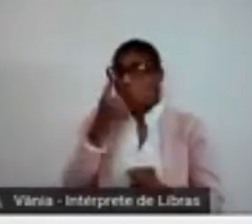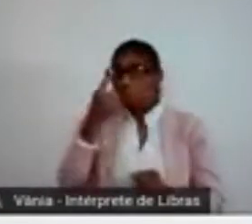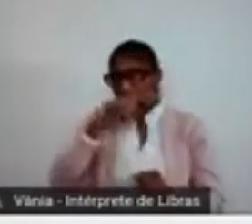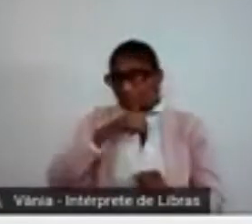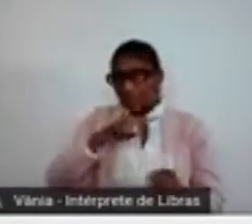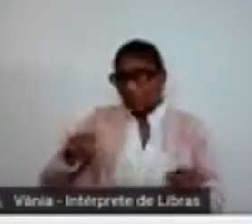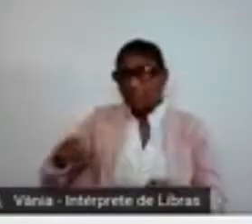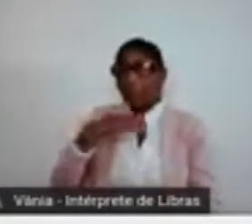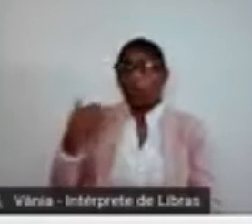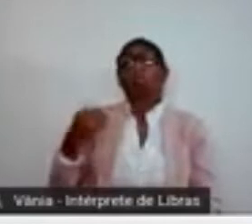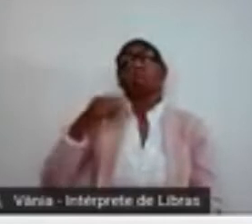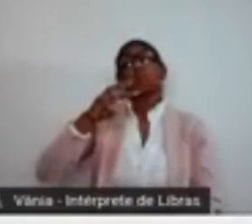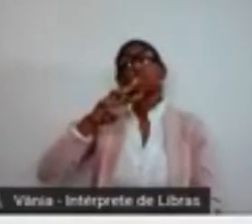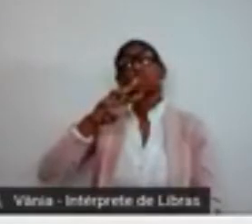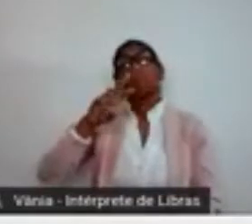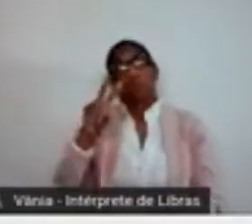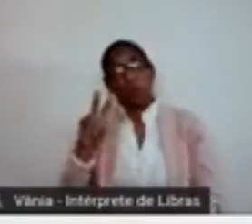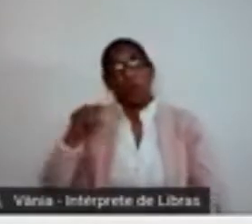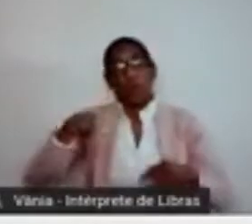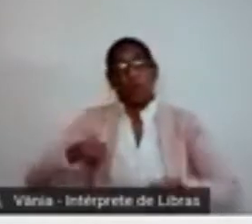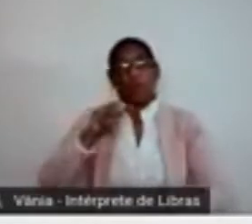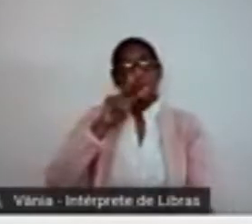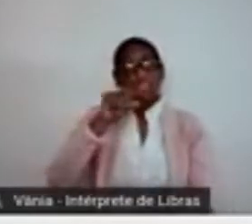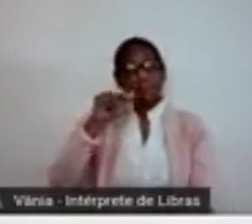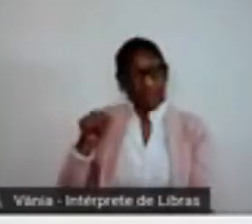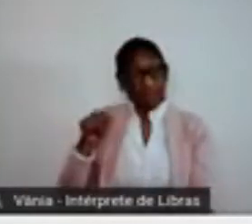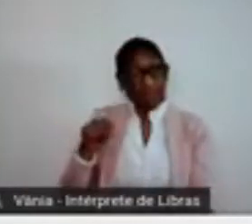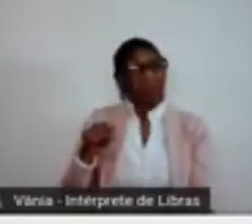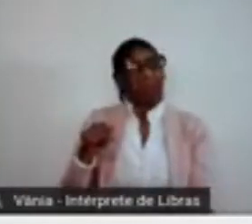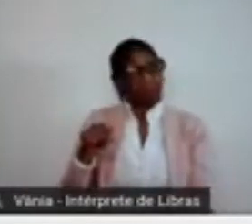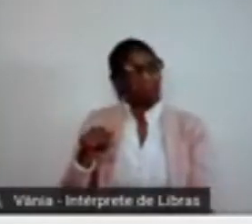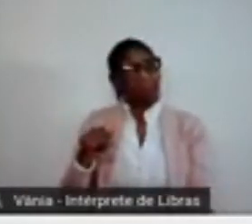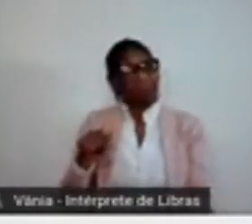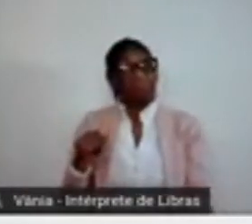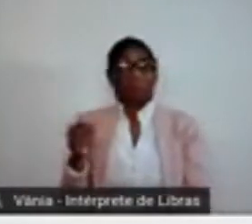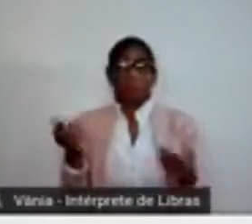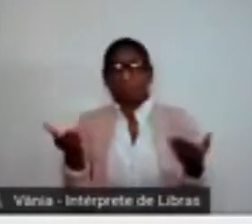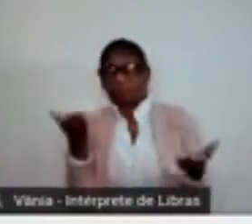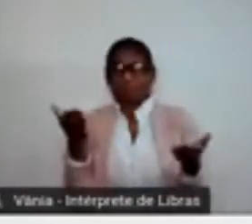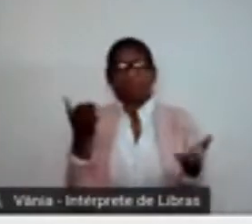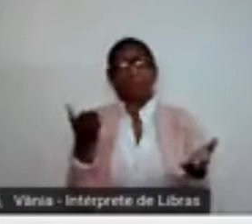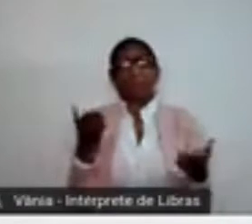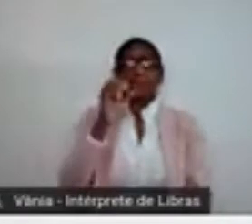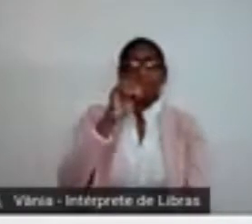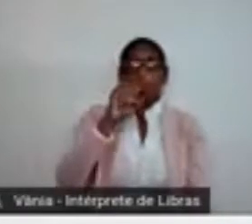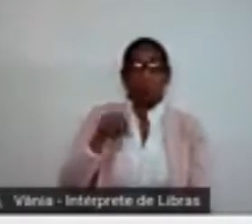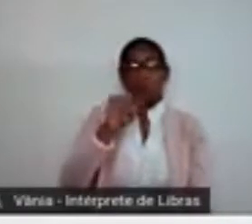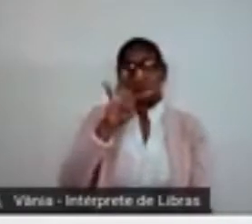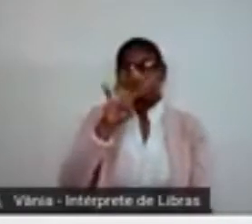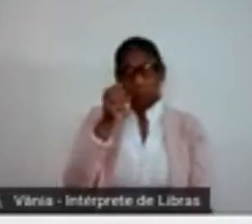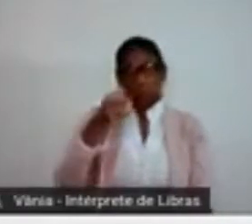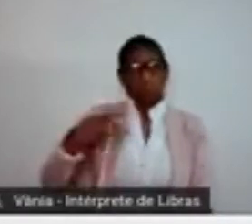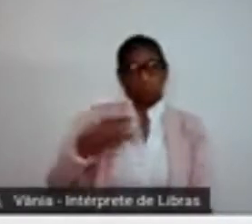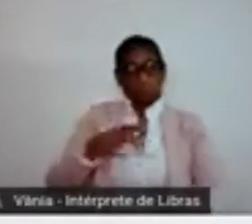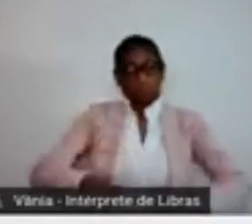para 32, 27 óbitos agora. A proporção em relação a recuperados eram 0,48, baixou